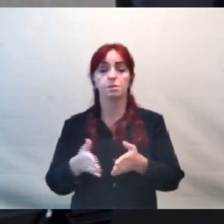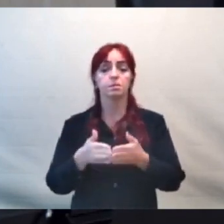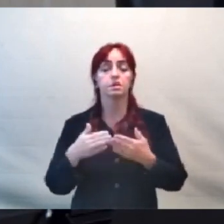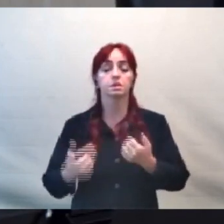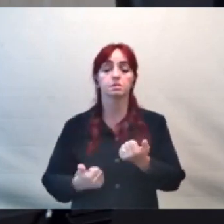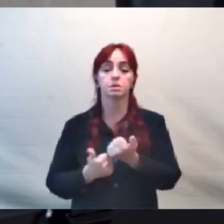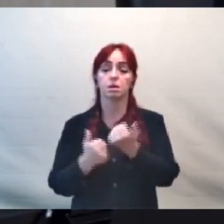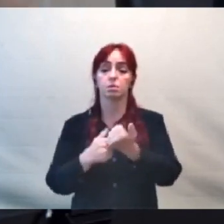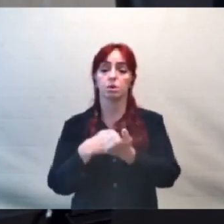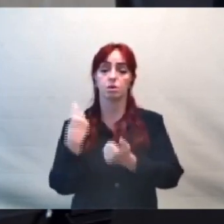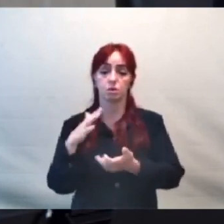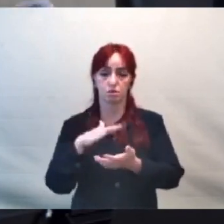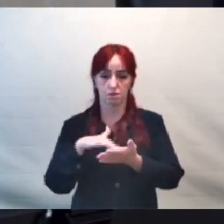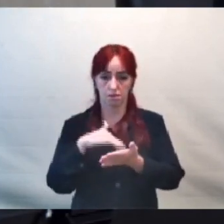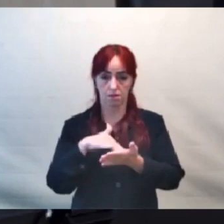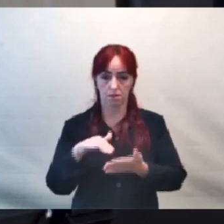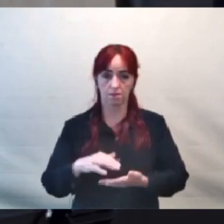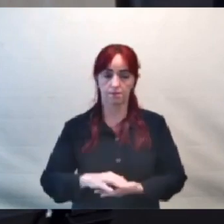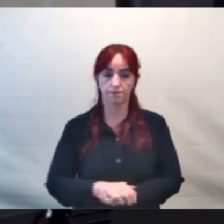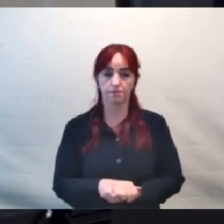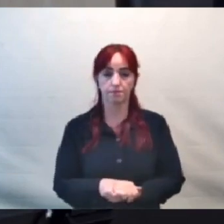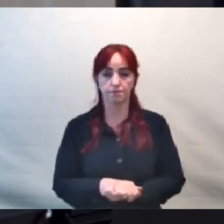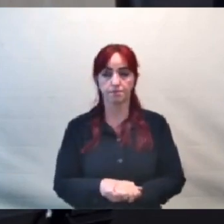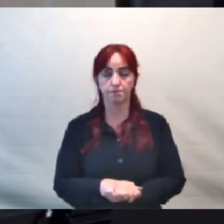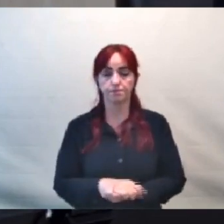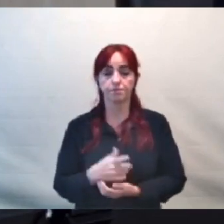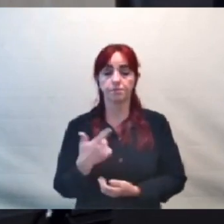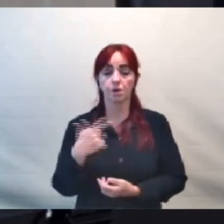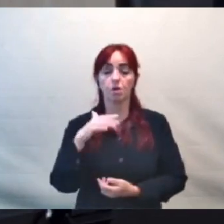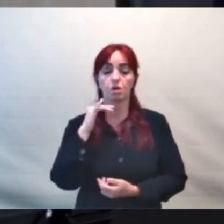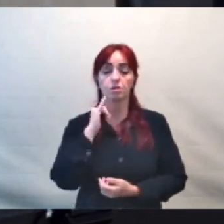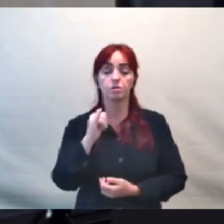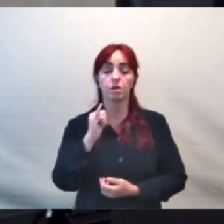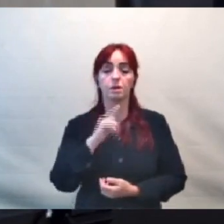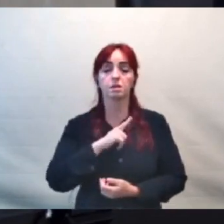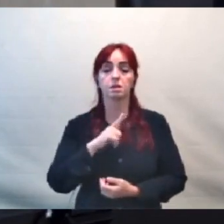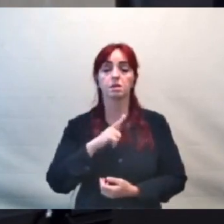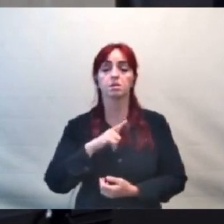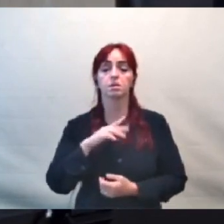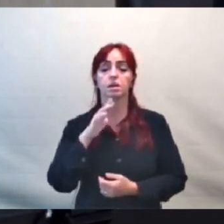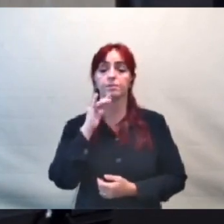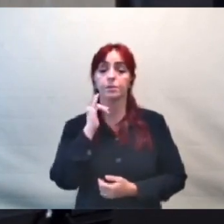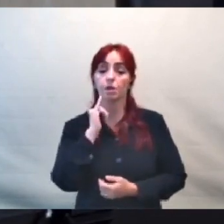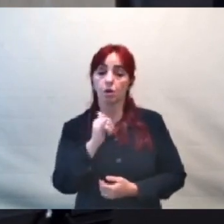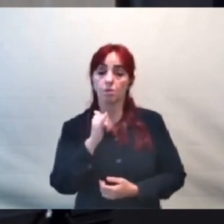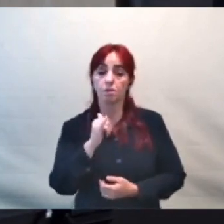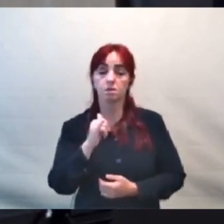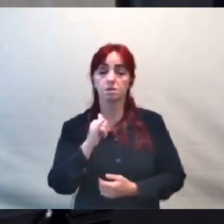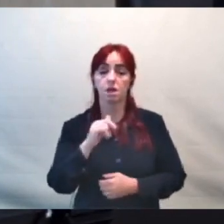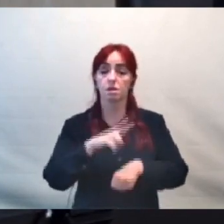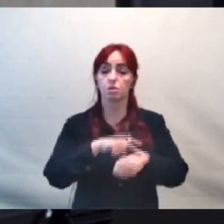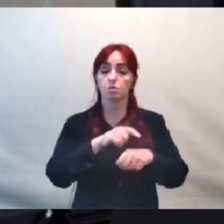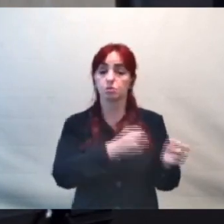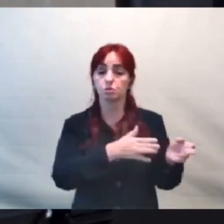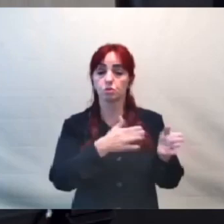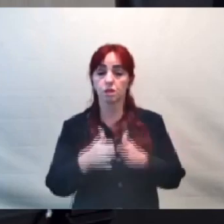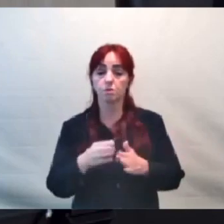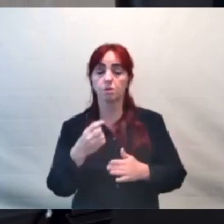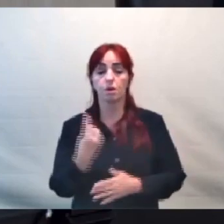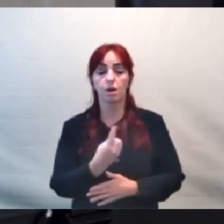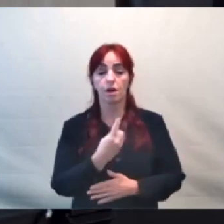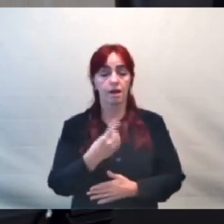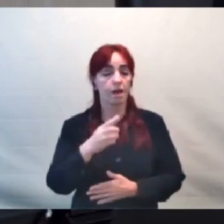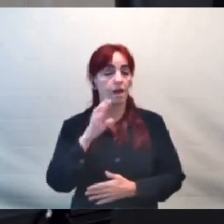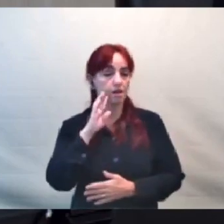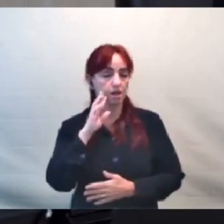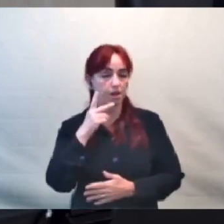secretário. Outra informação que nós temos é a comunicação do prazo para que cada parlamentar indique a Comissão